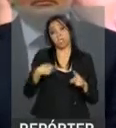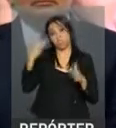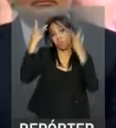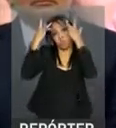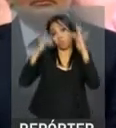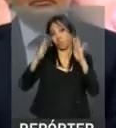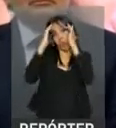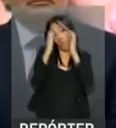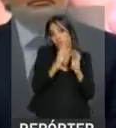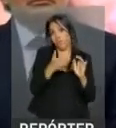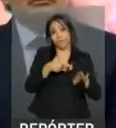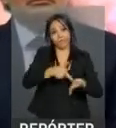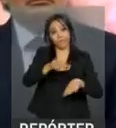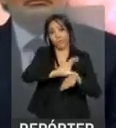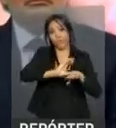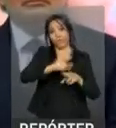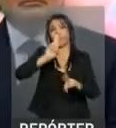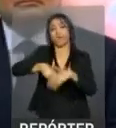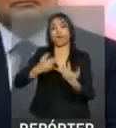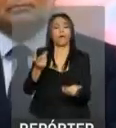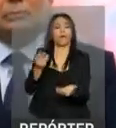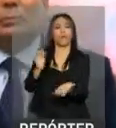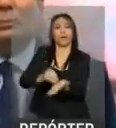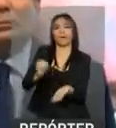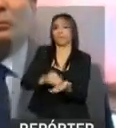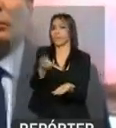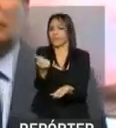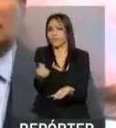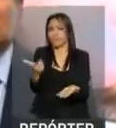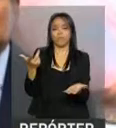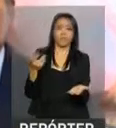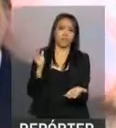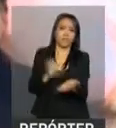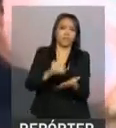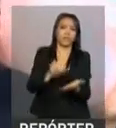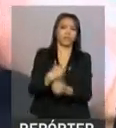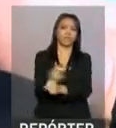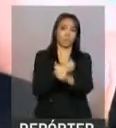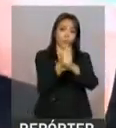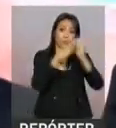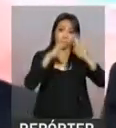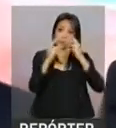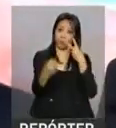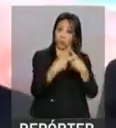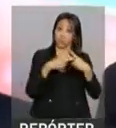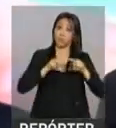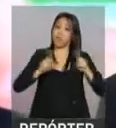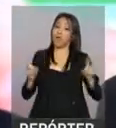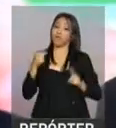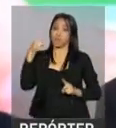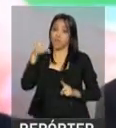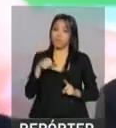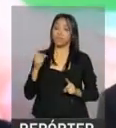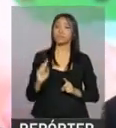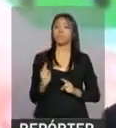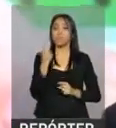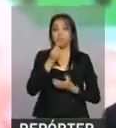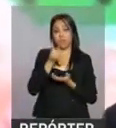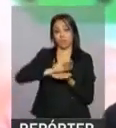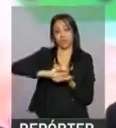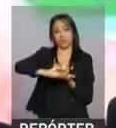sendo realizado por falta de recursos, por falta de construção de presídios, mas essa primeira liberação já